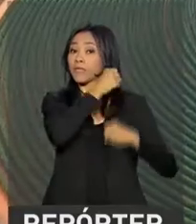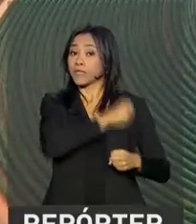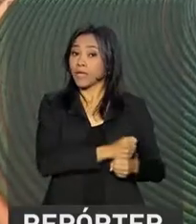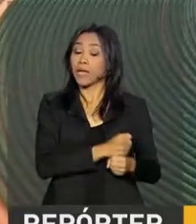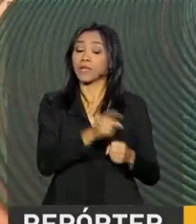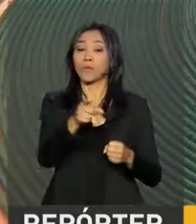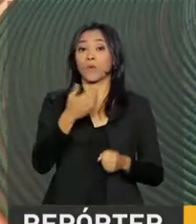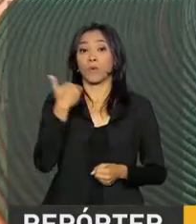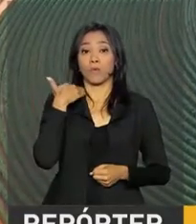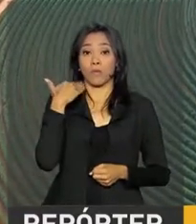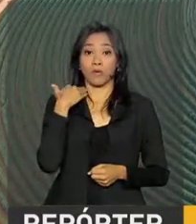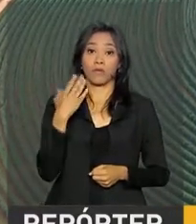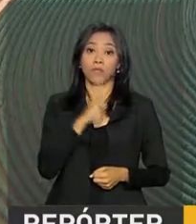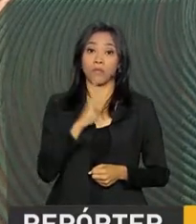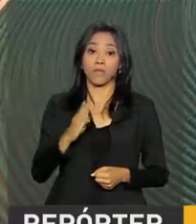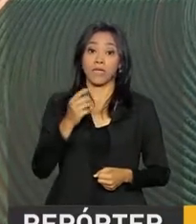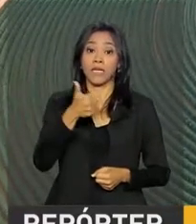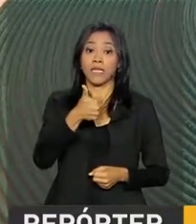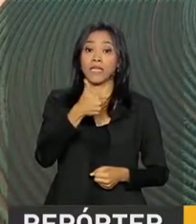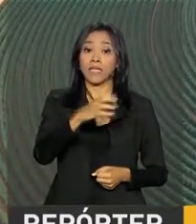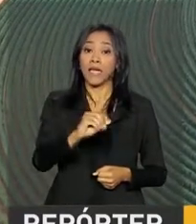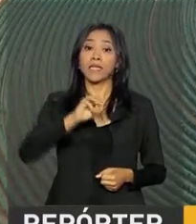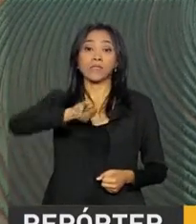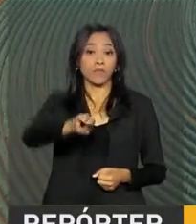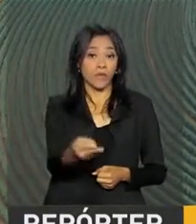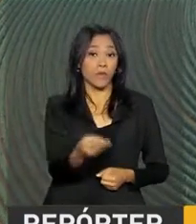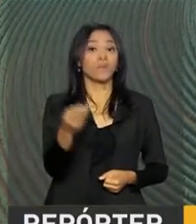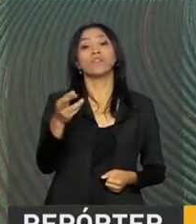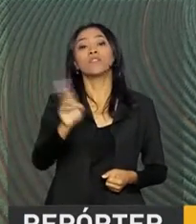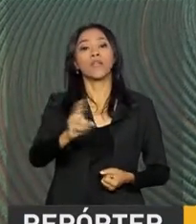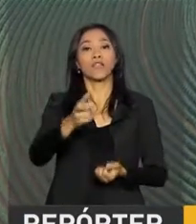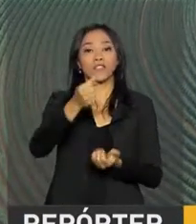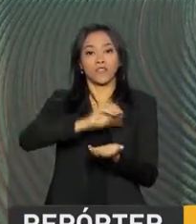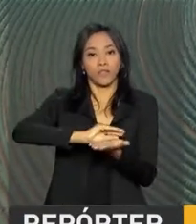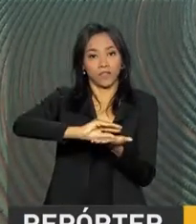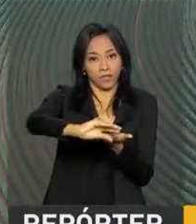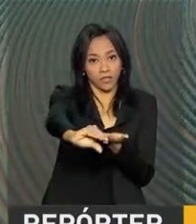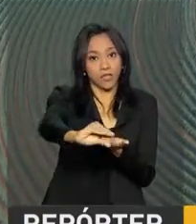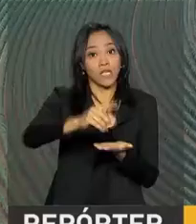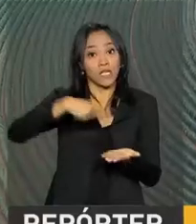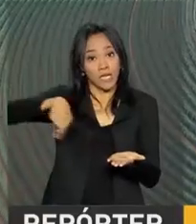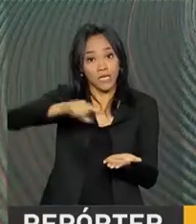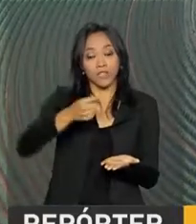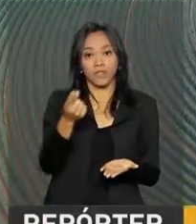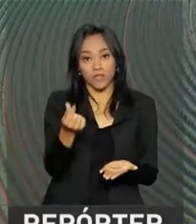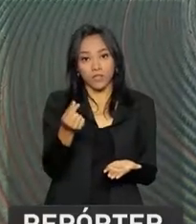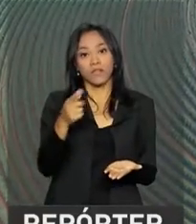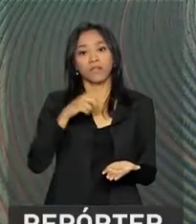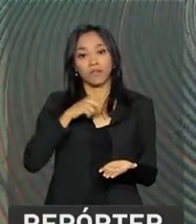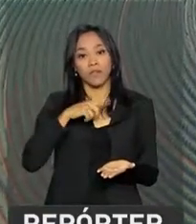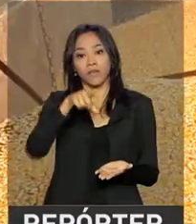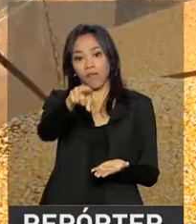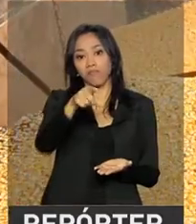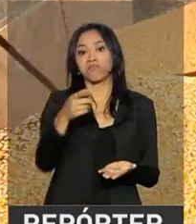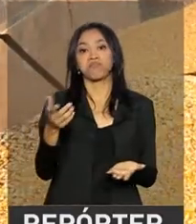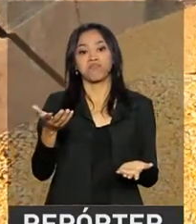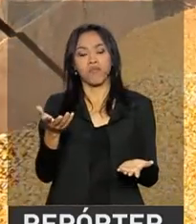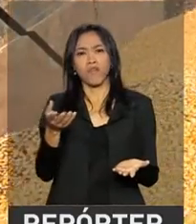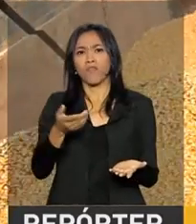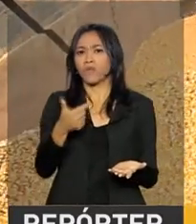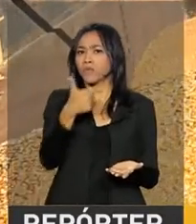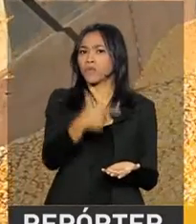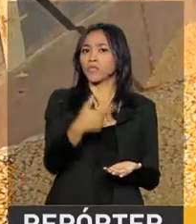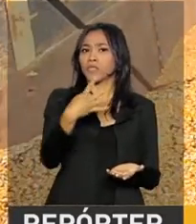10 bilhões de reais em 29 mil contratos de custeio antecipado. Todo esse investimento tem rendido para o país. Foram